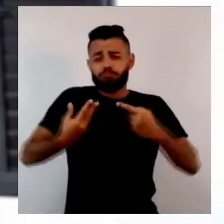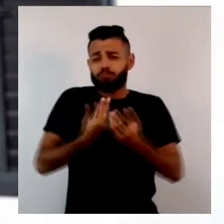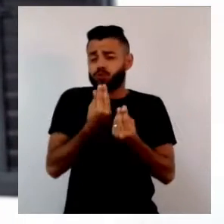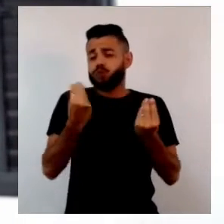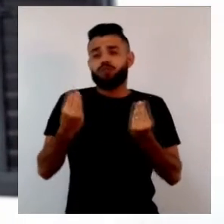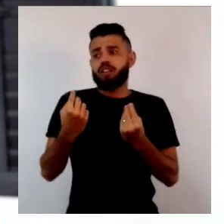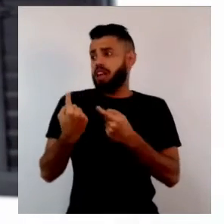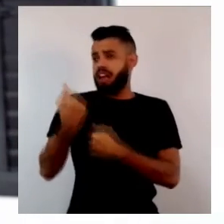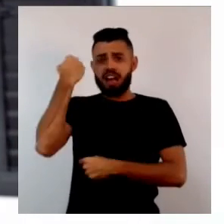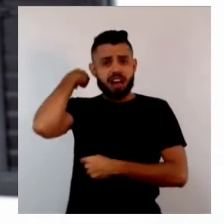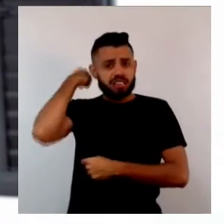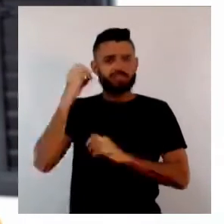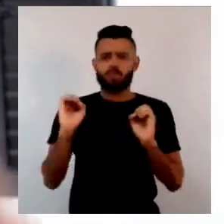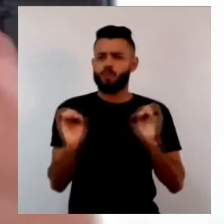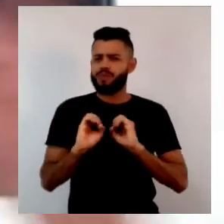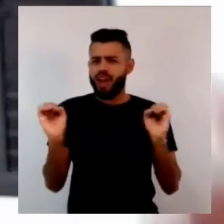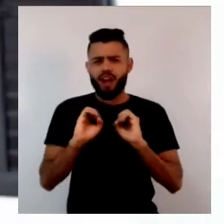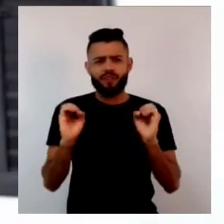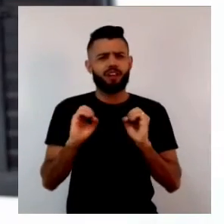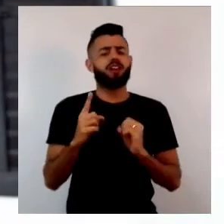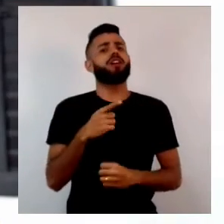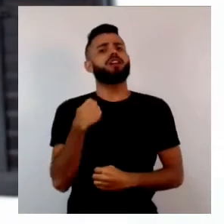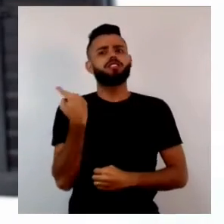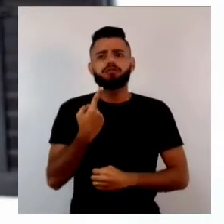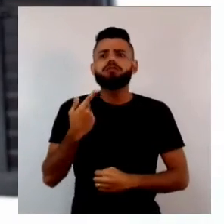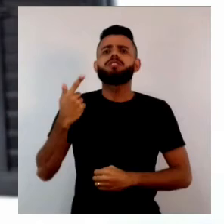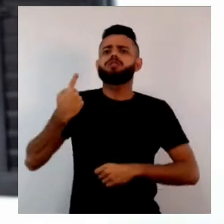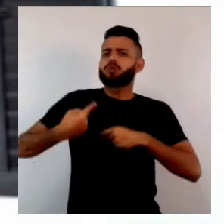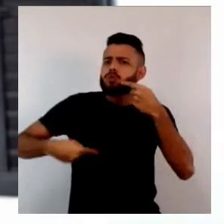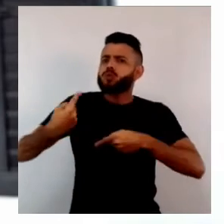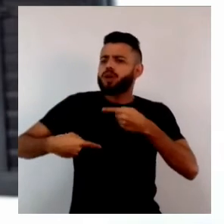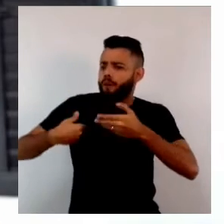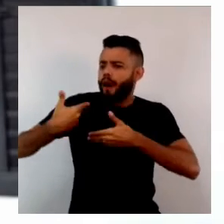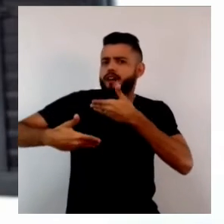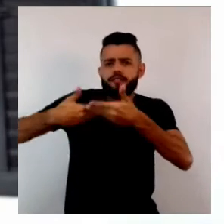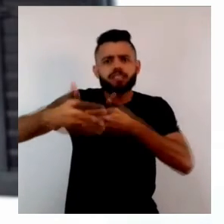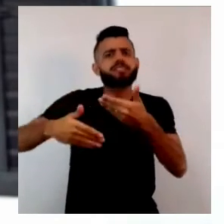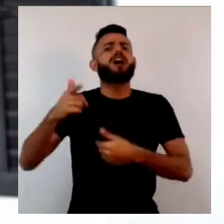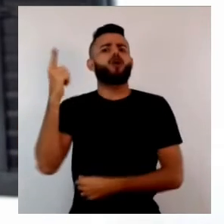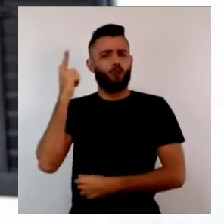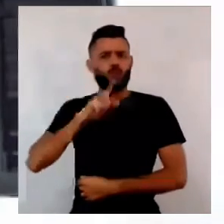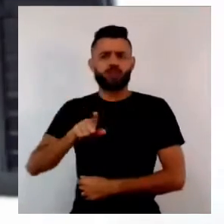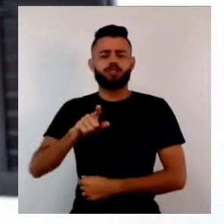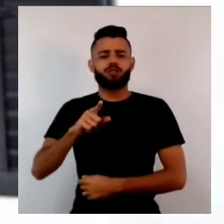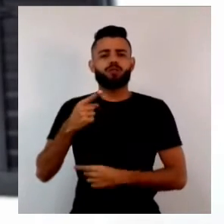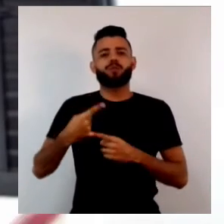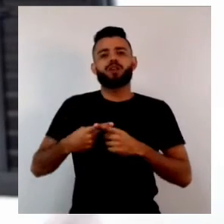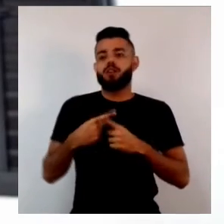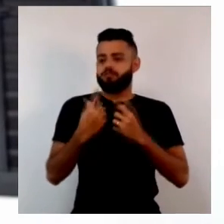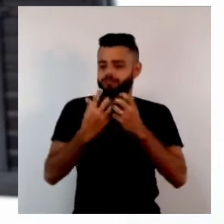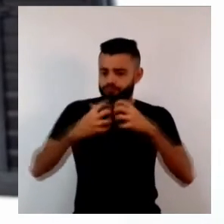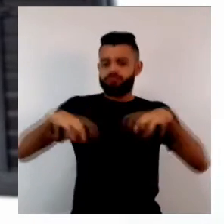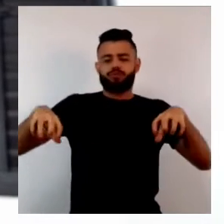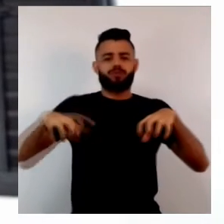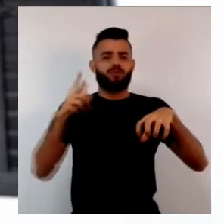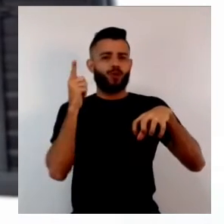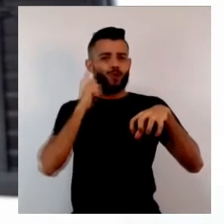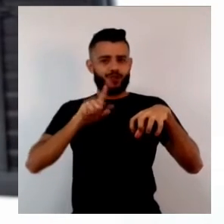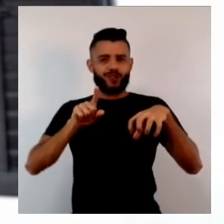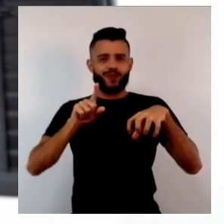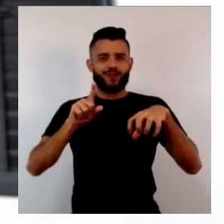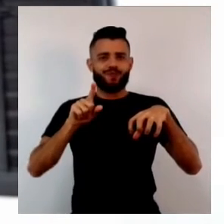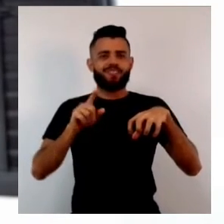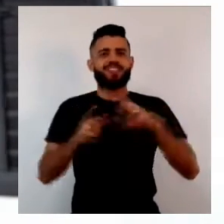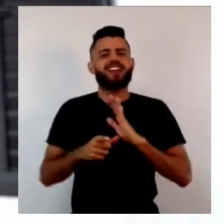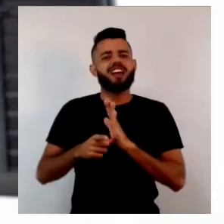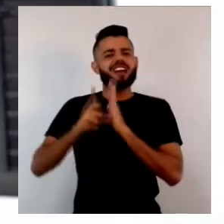conseguiu avançar nessa discussão, porque a gente também, em alguma medida, conseguiu polarizar. Antes, eu acho que a gente estava muito distante até